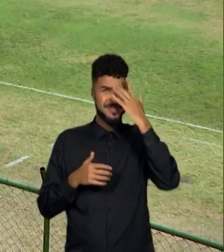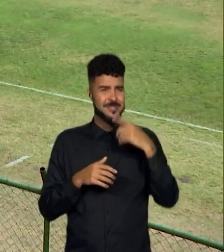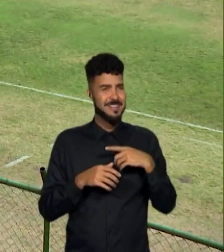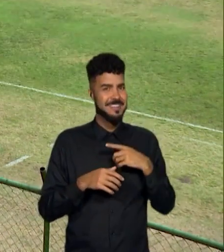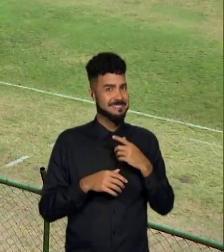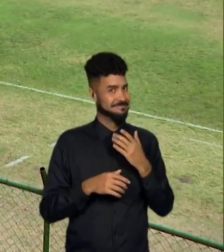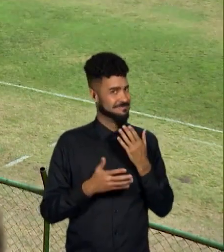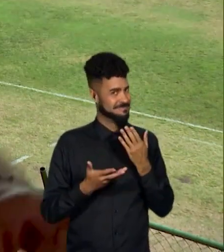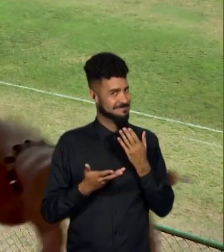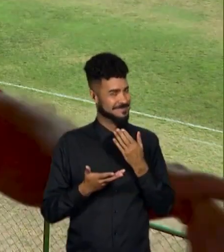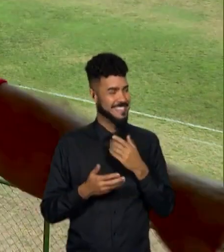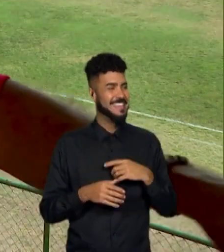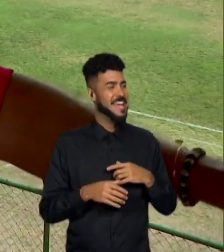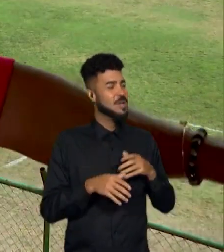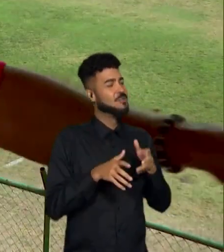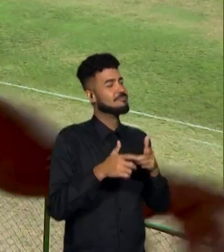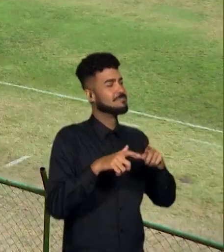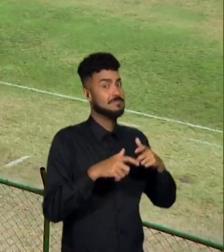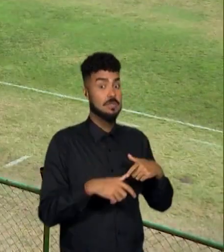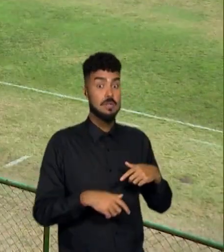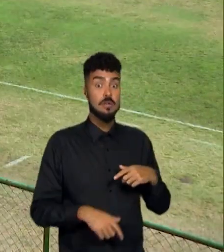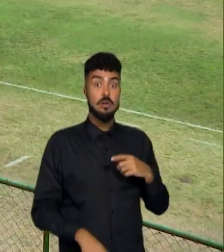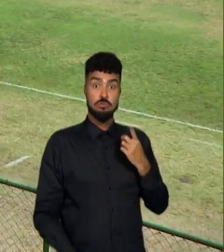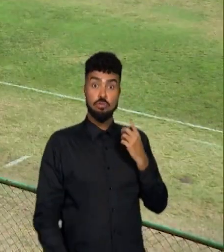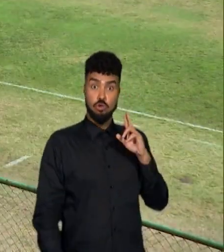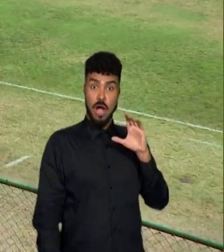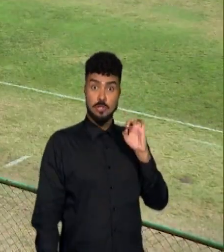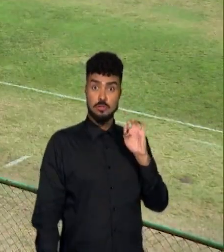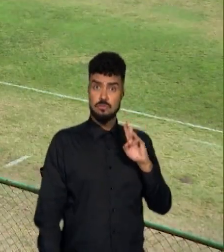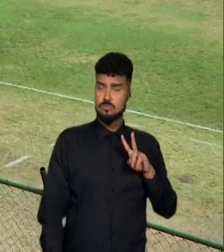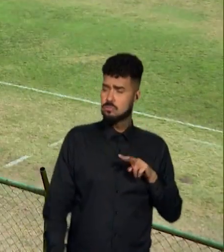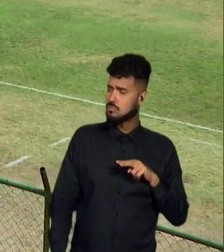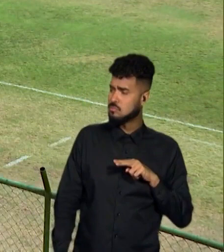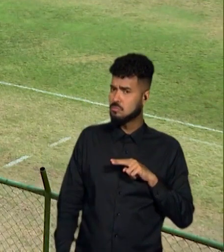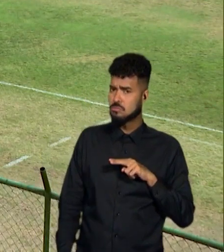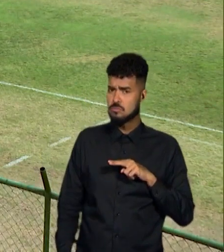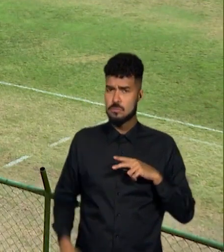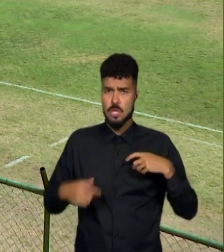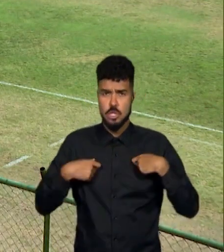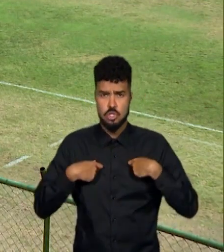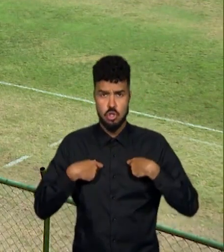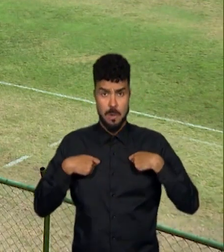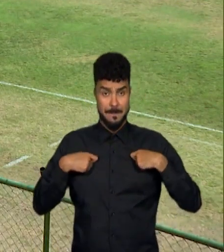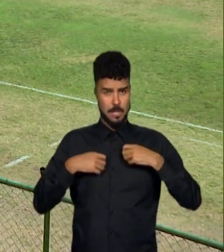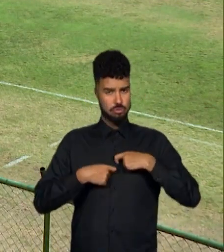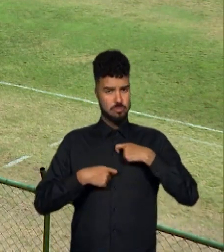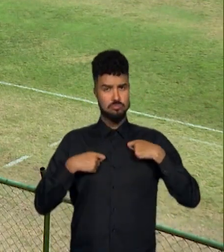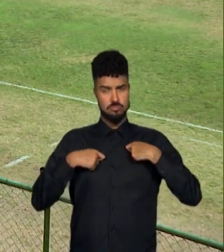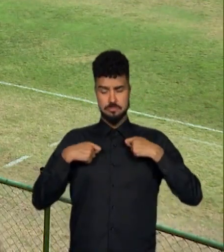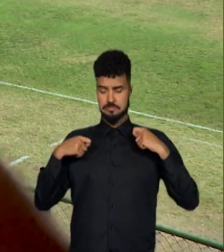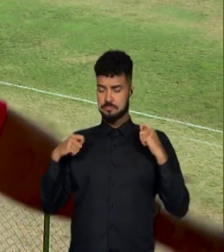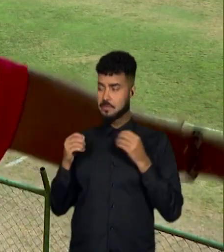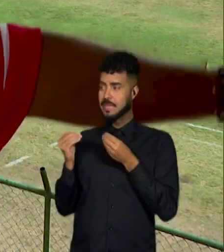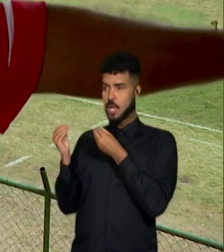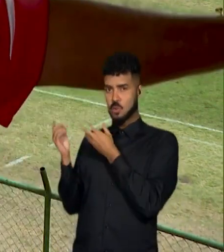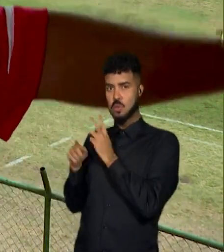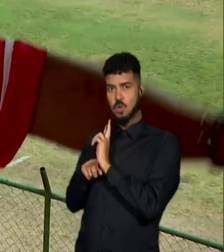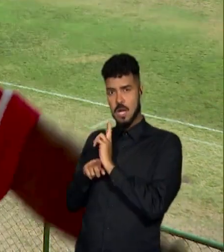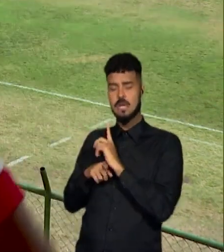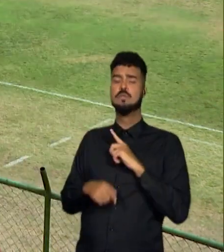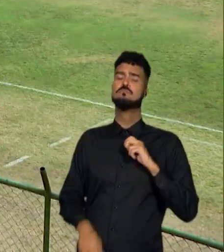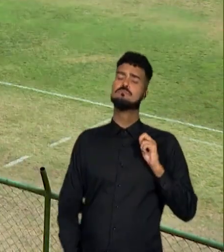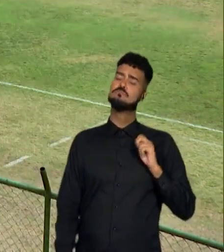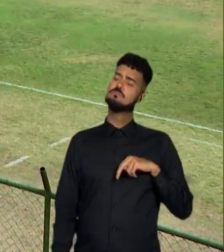aí. Aí o doutor veio assim, olhou, aí tirou o paletó, deu lá pro segurança dele, aí foi lá pertinho